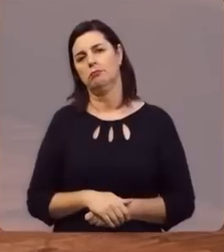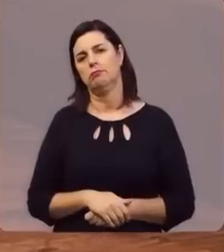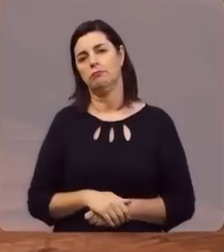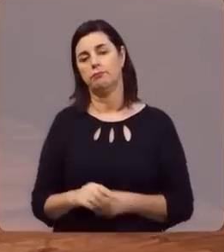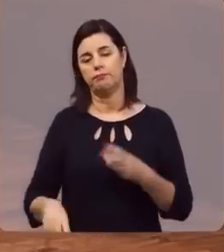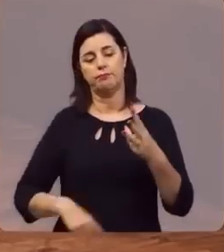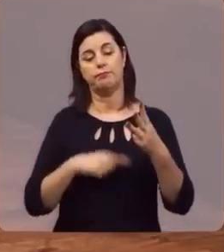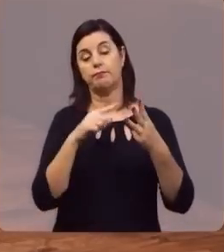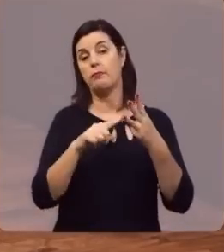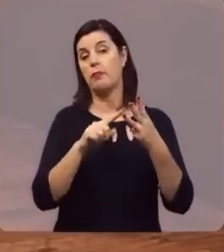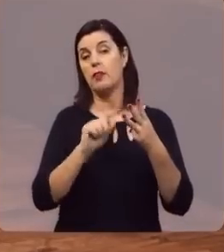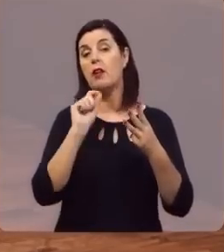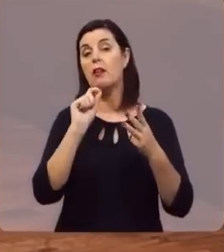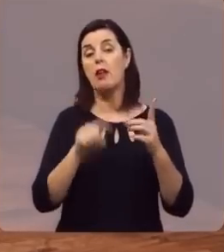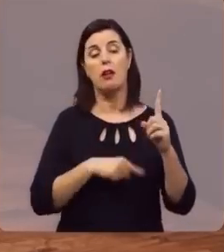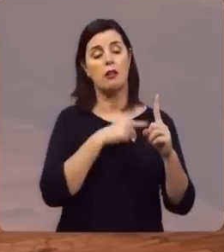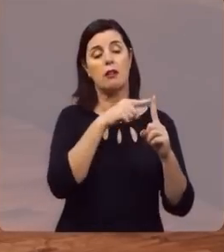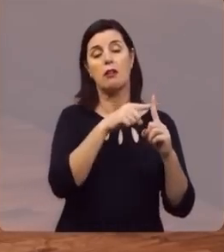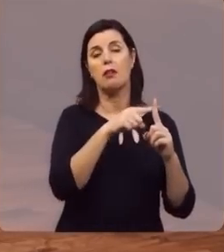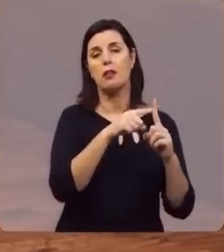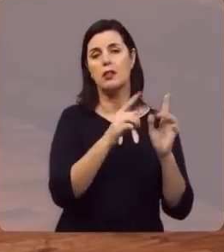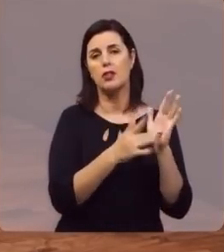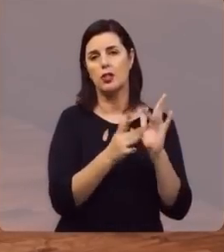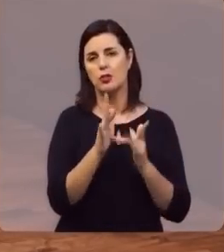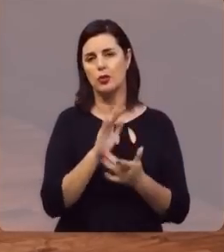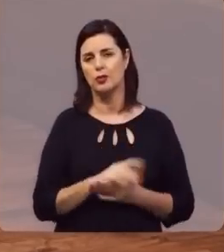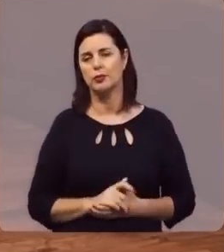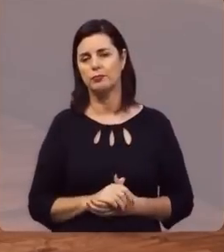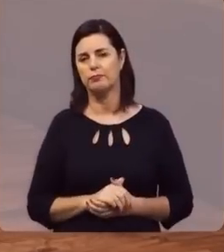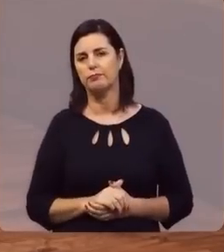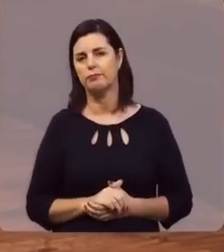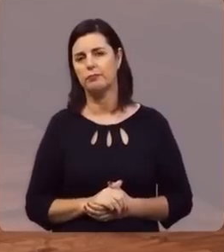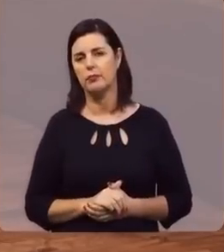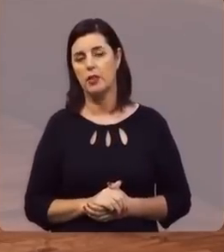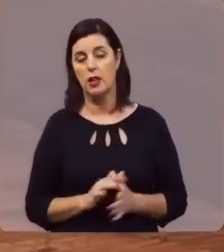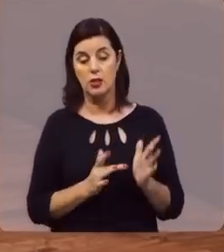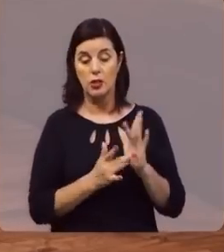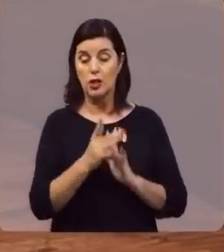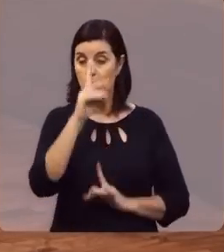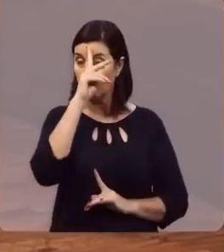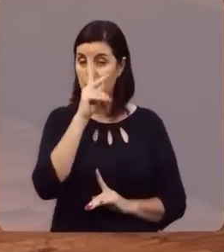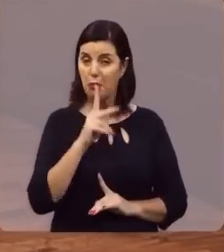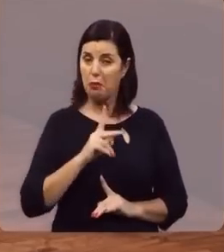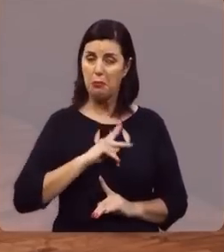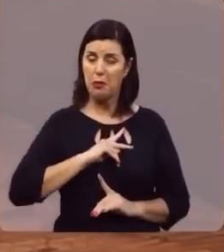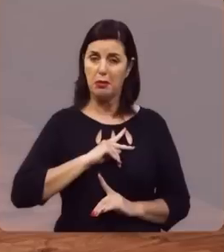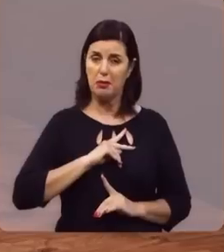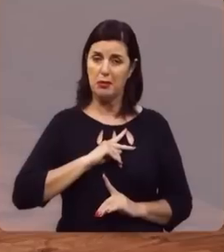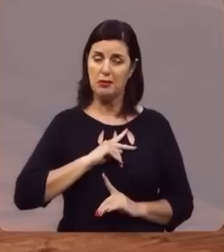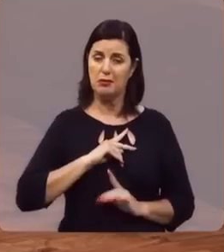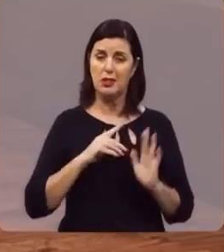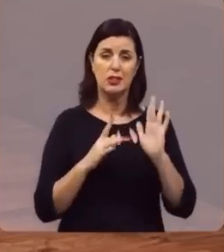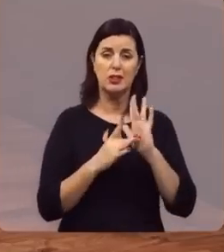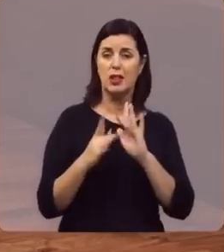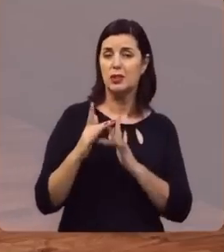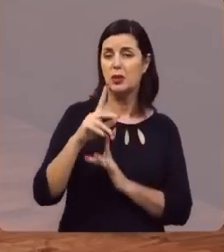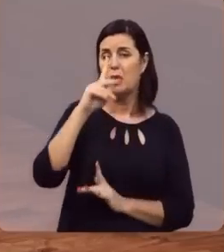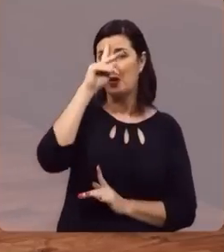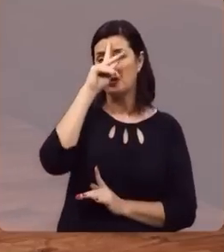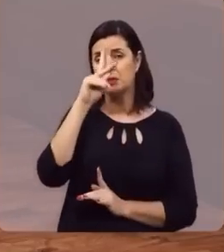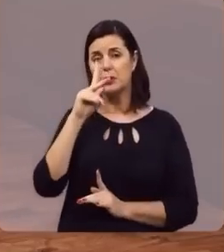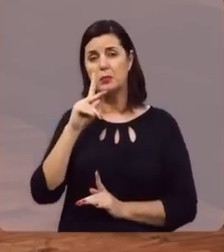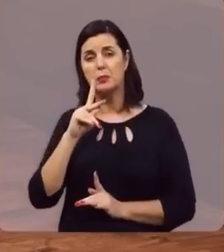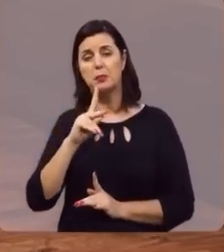e assim ter seu lugar quem levou Jesus a cruz diz a bíblia que ele mesmo ele